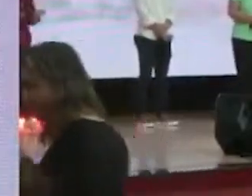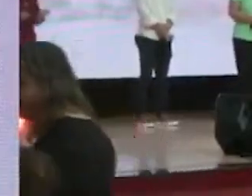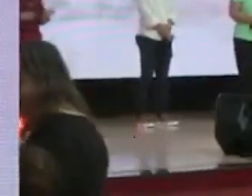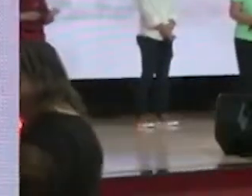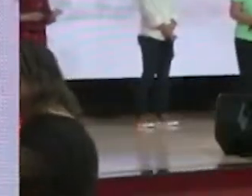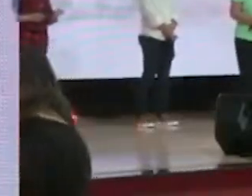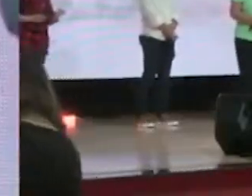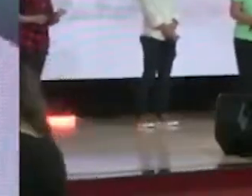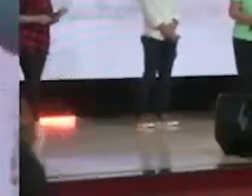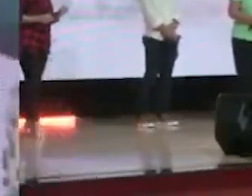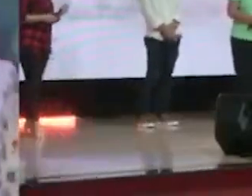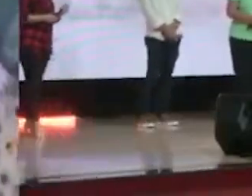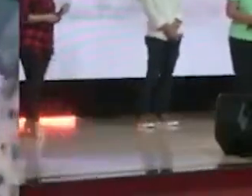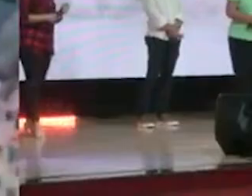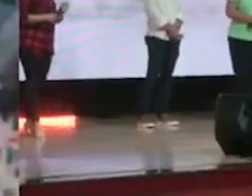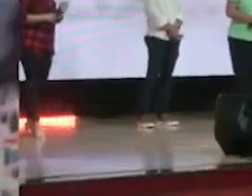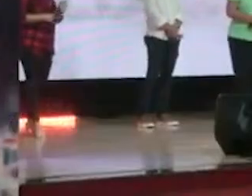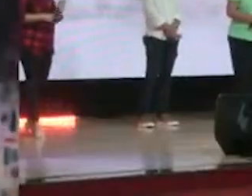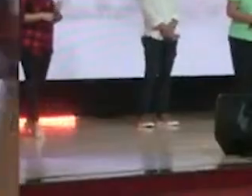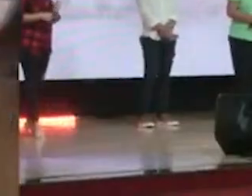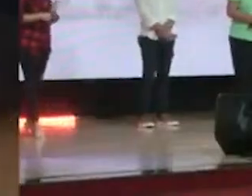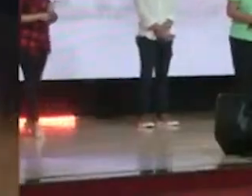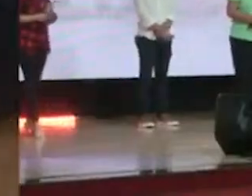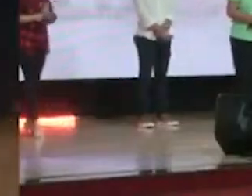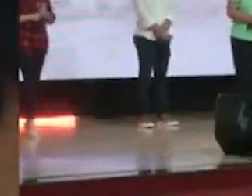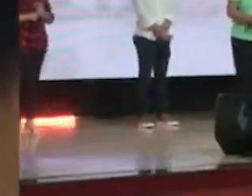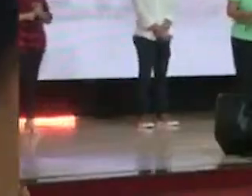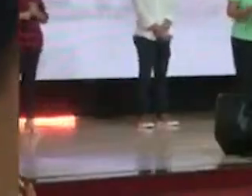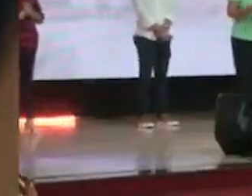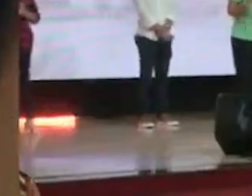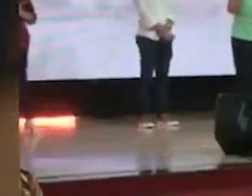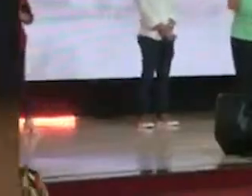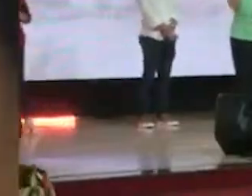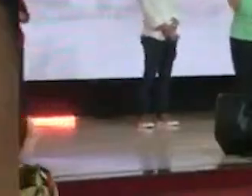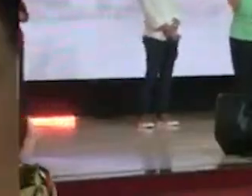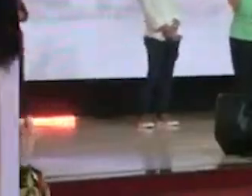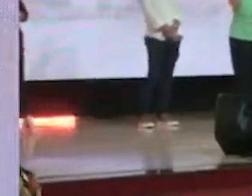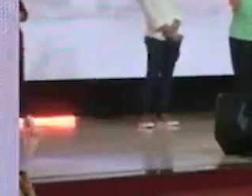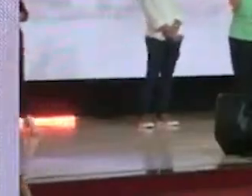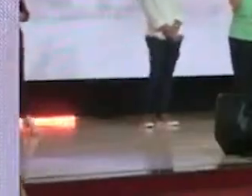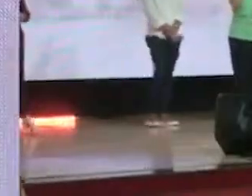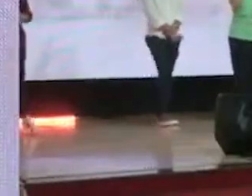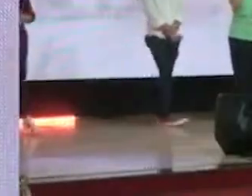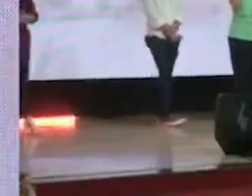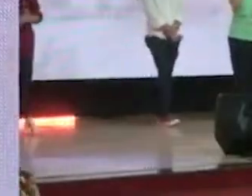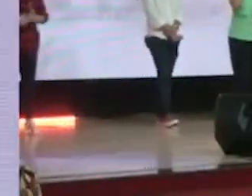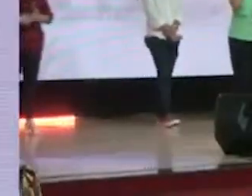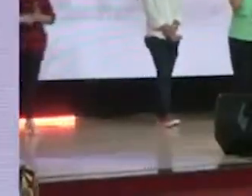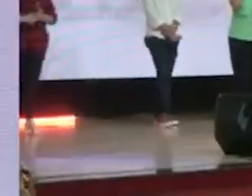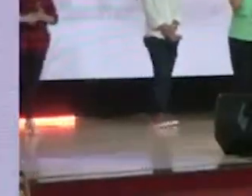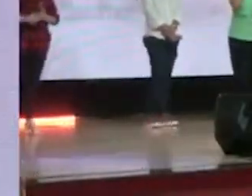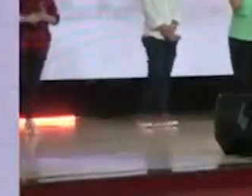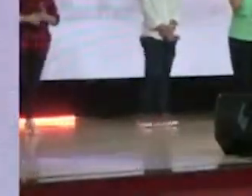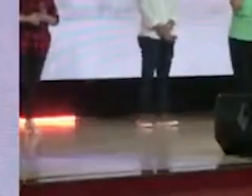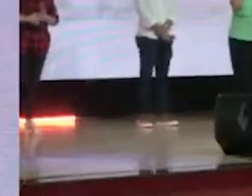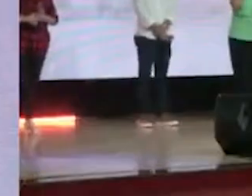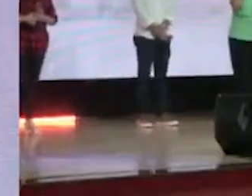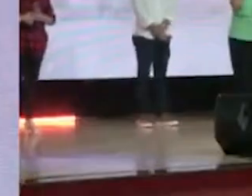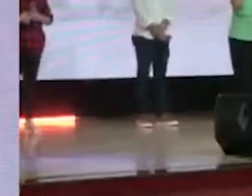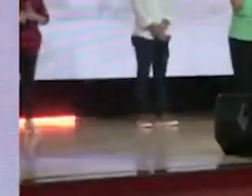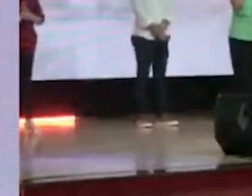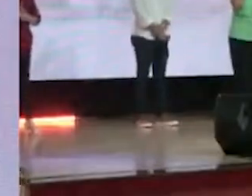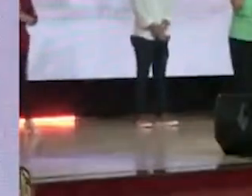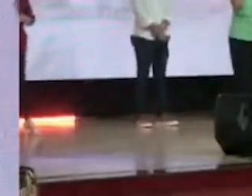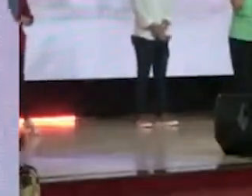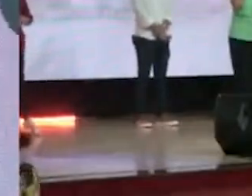temos mais irmãs grávidas aqui levante a mão temos temos temos irmãs que estão em processo de